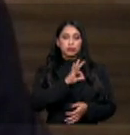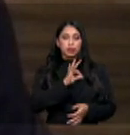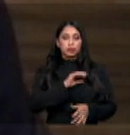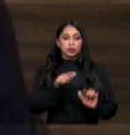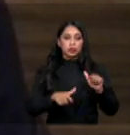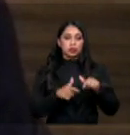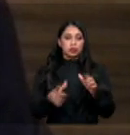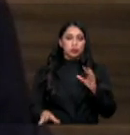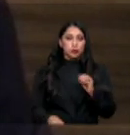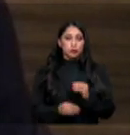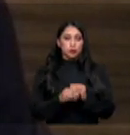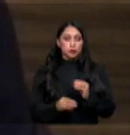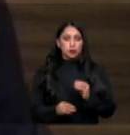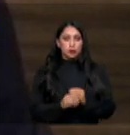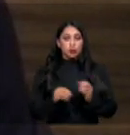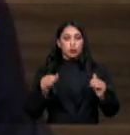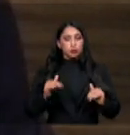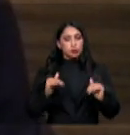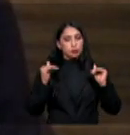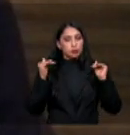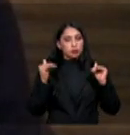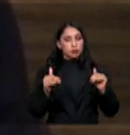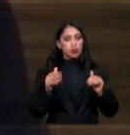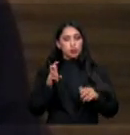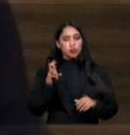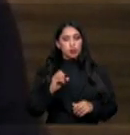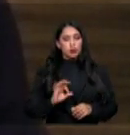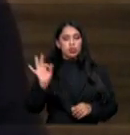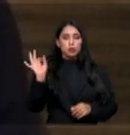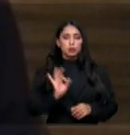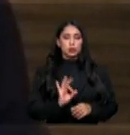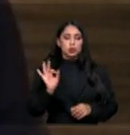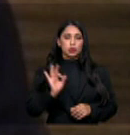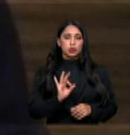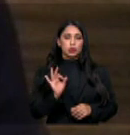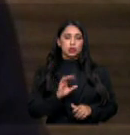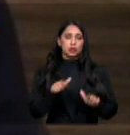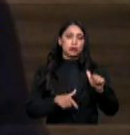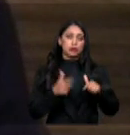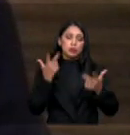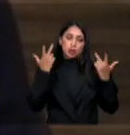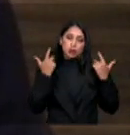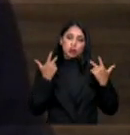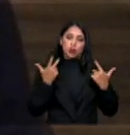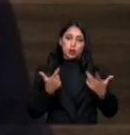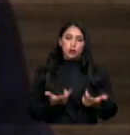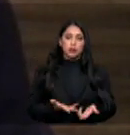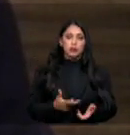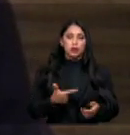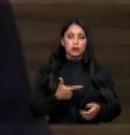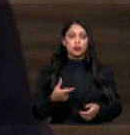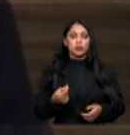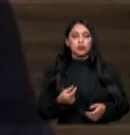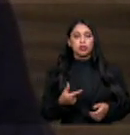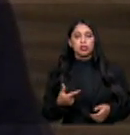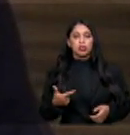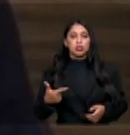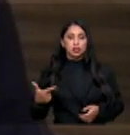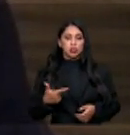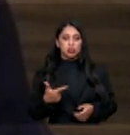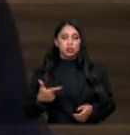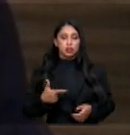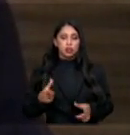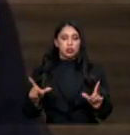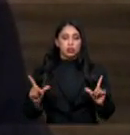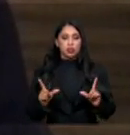extraordinário superior, no mínimo, em 50% à do serviço normal. E 22,